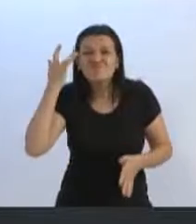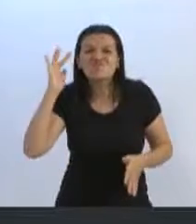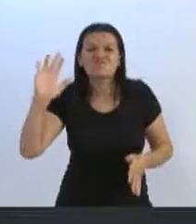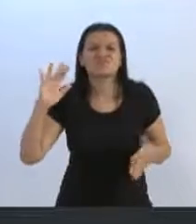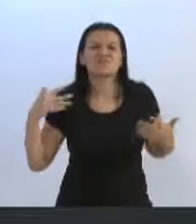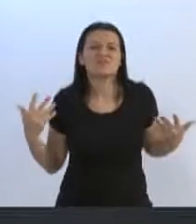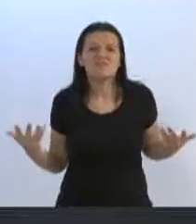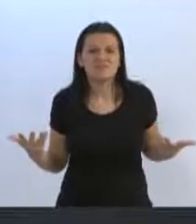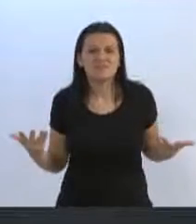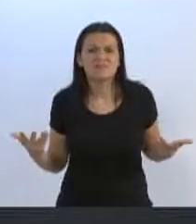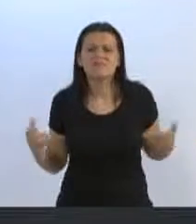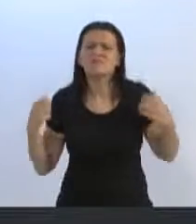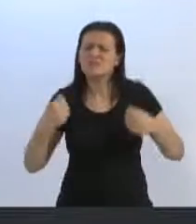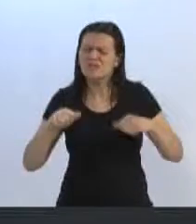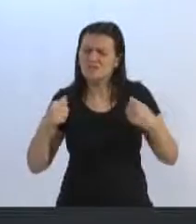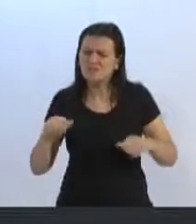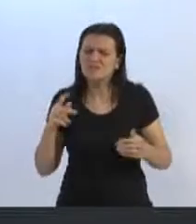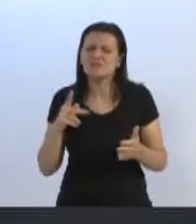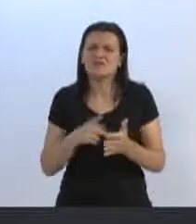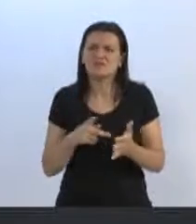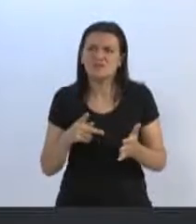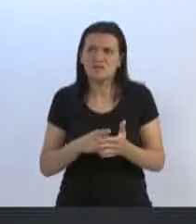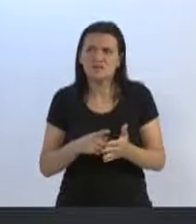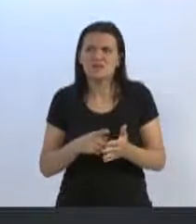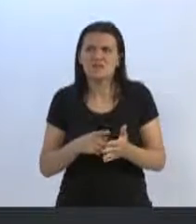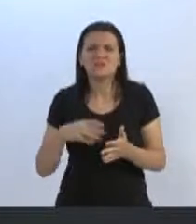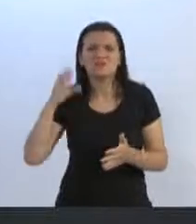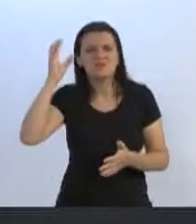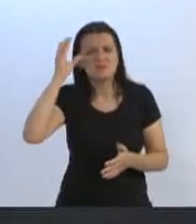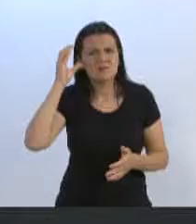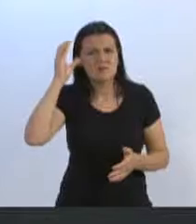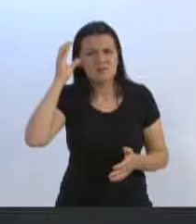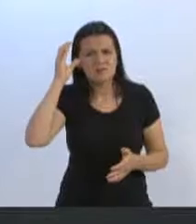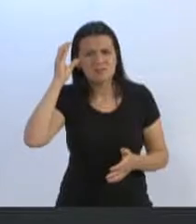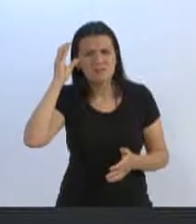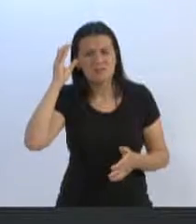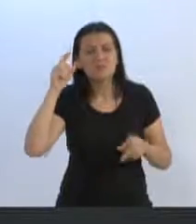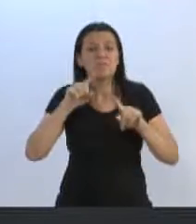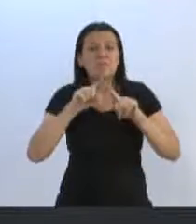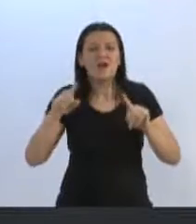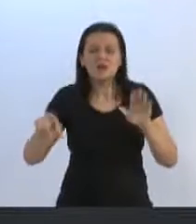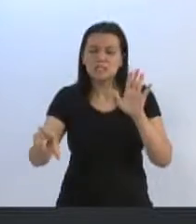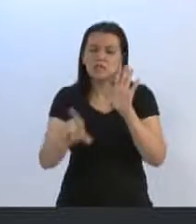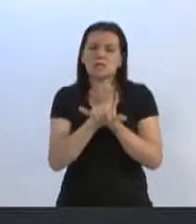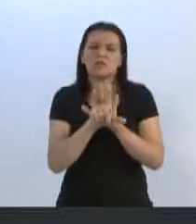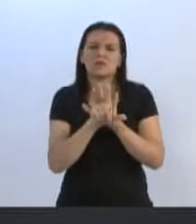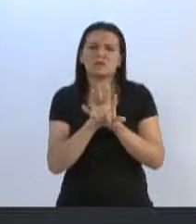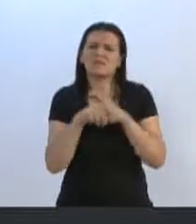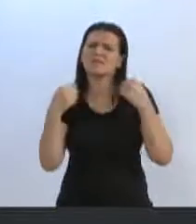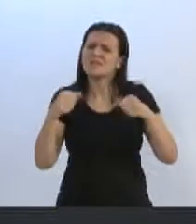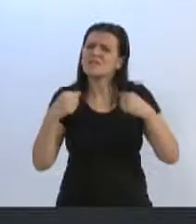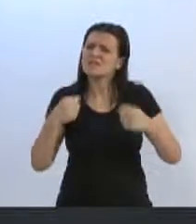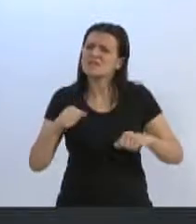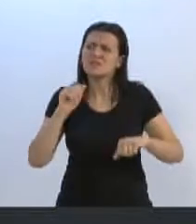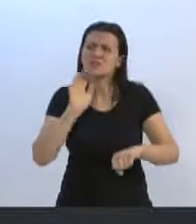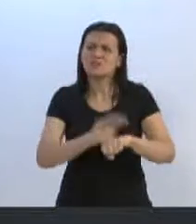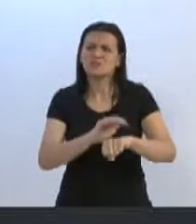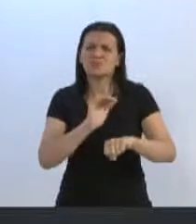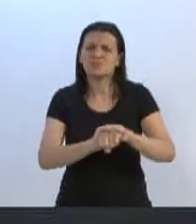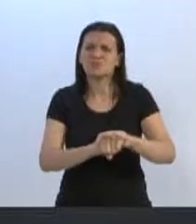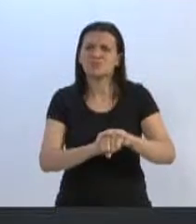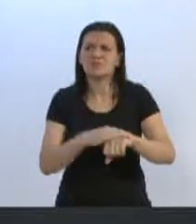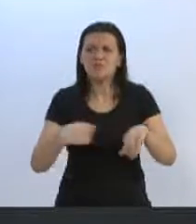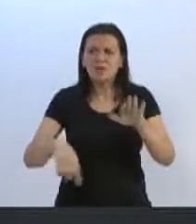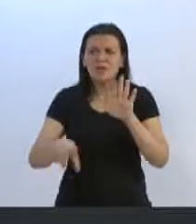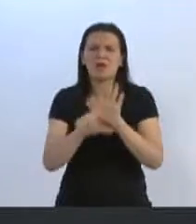de verdade, de conscientização, mas, vereador, me permita, lei. A lei precisa ser cumprida, e para que a lei seja